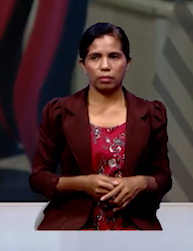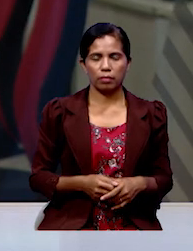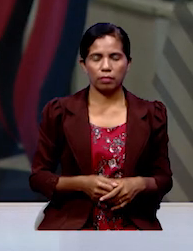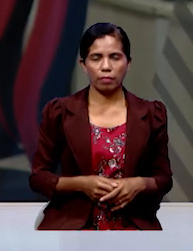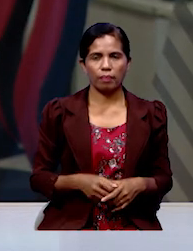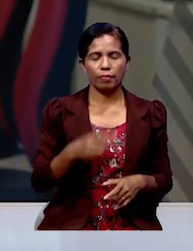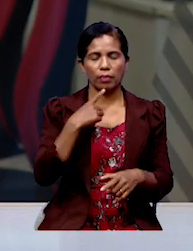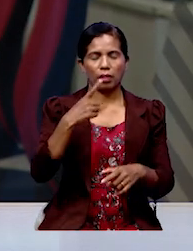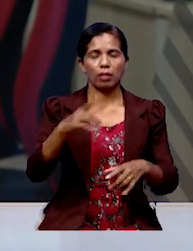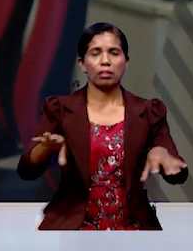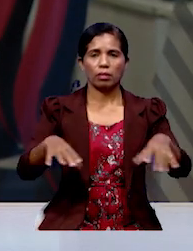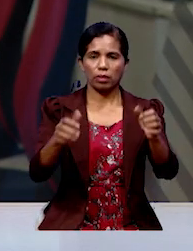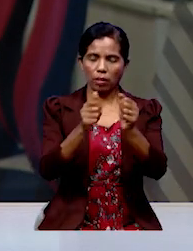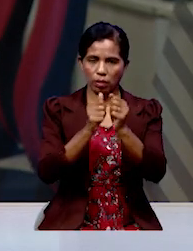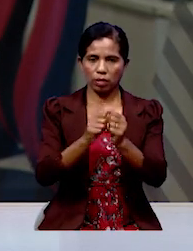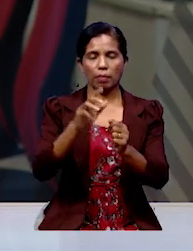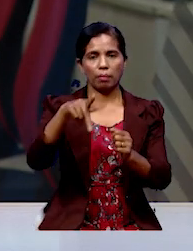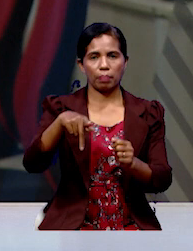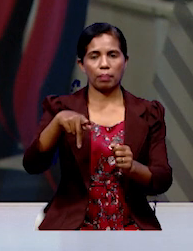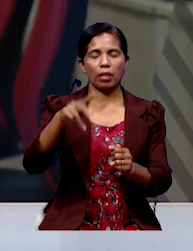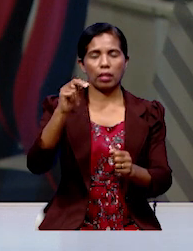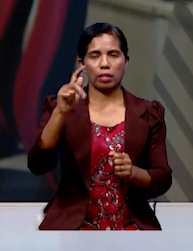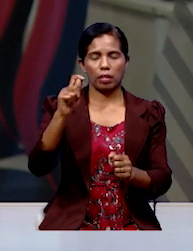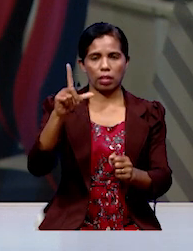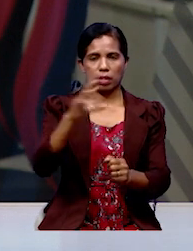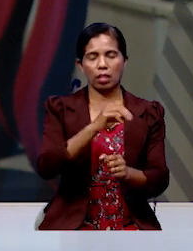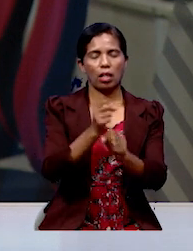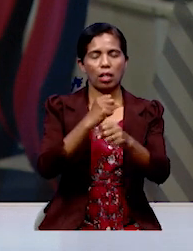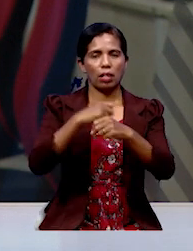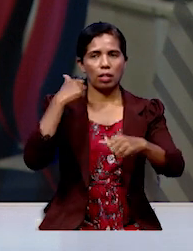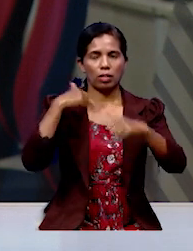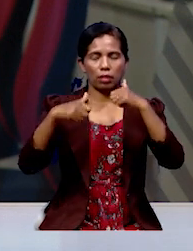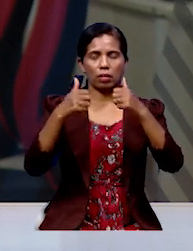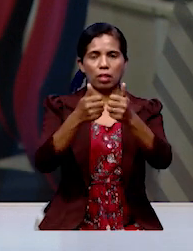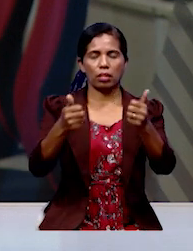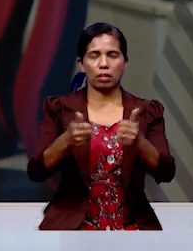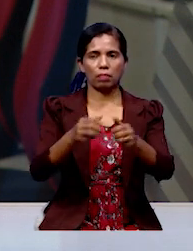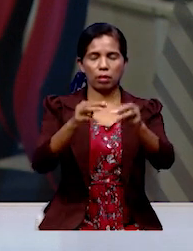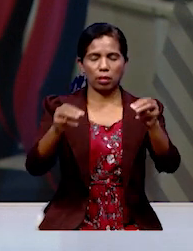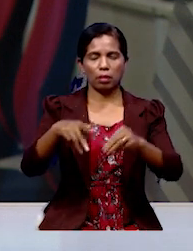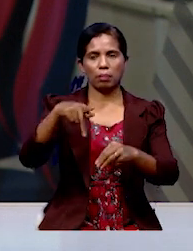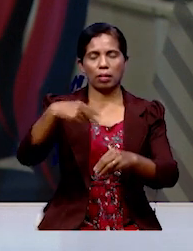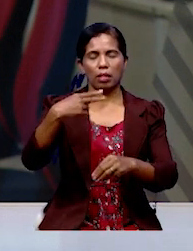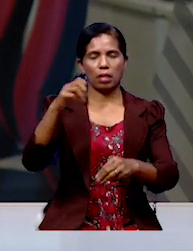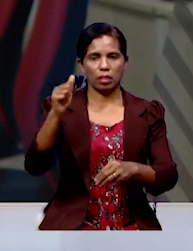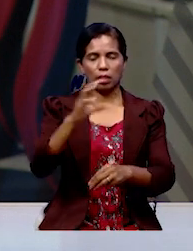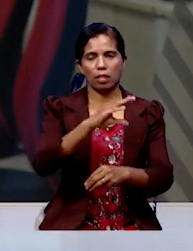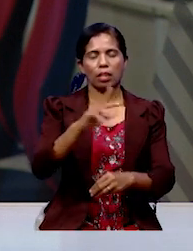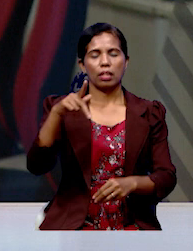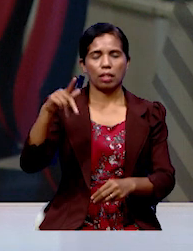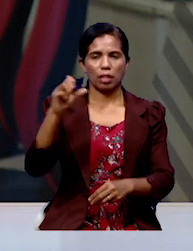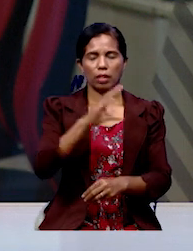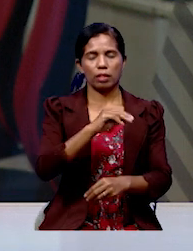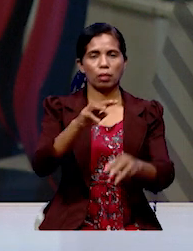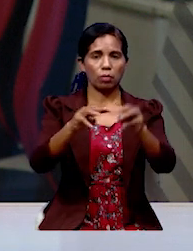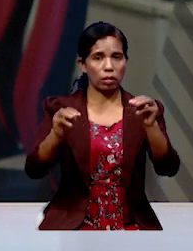Autoridade local Serviço Ramuto ko PNTLI reativa atividade arte marciais PSAT IQS no Corca e a